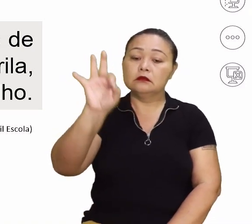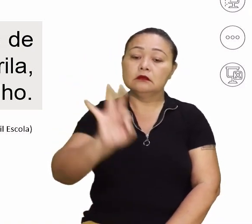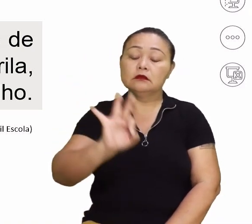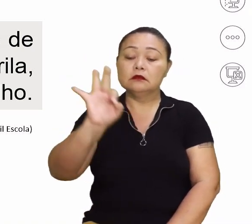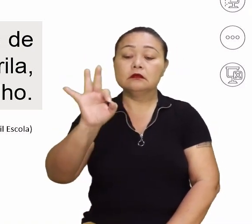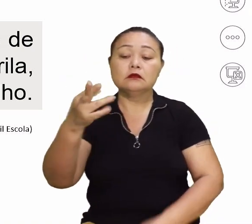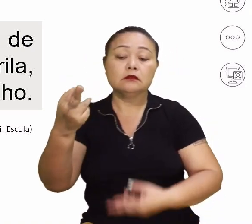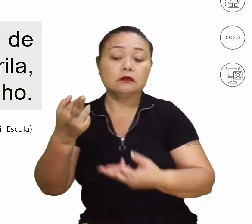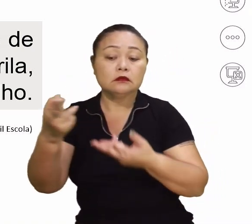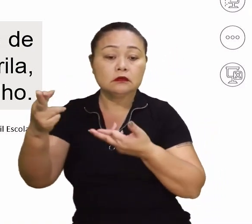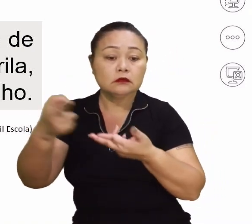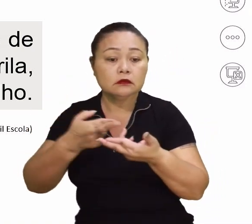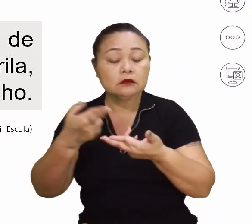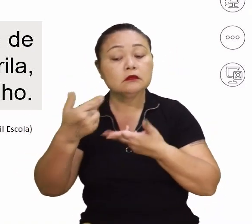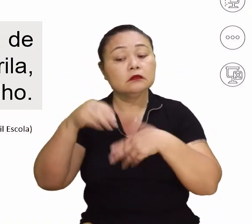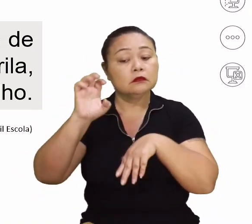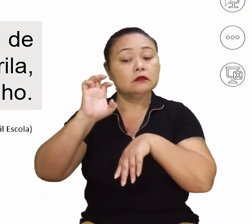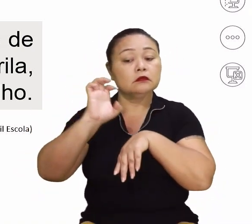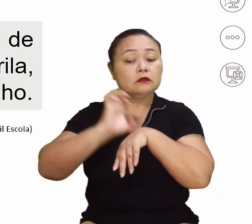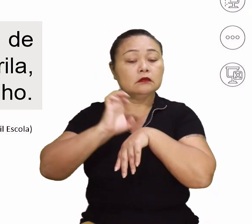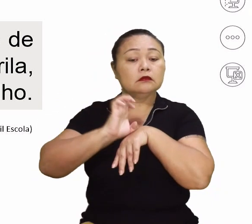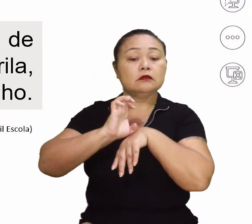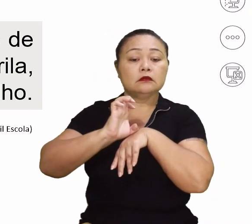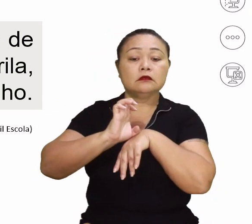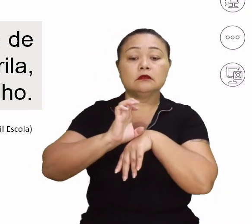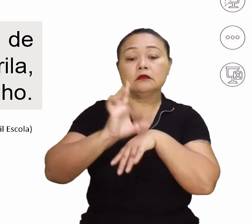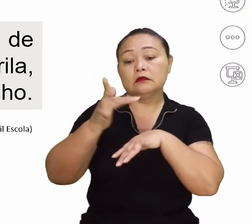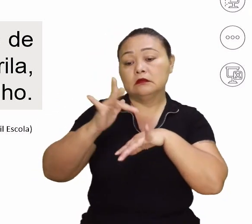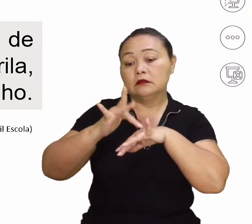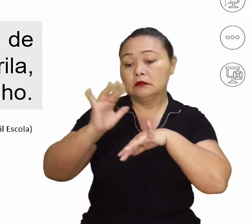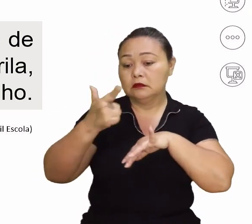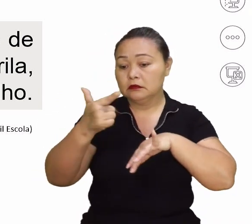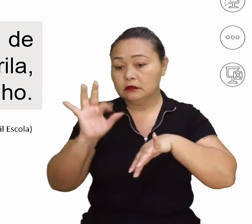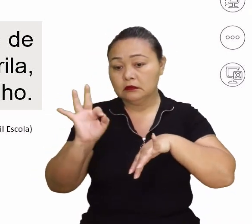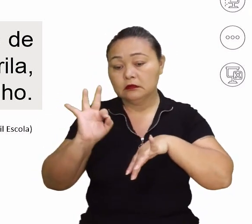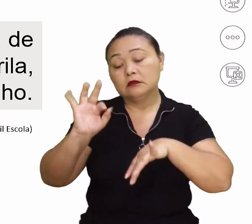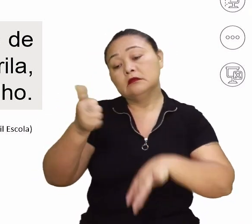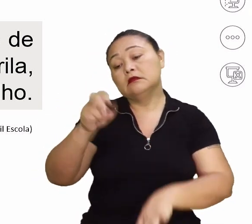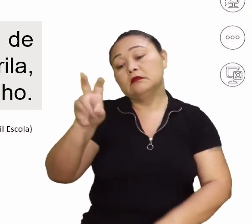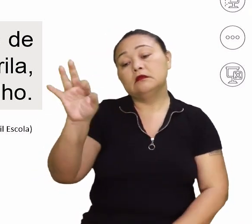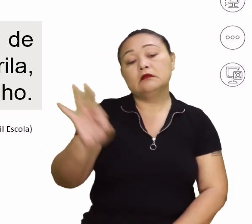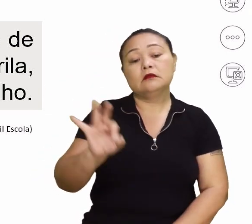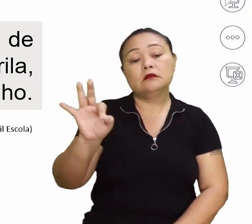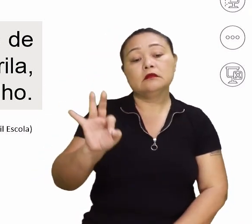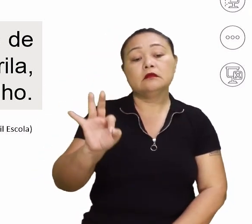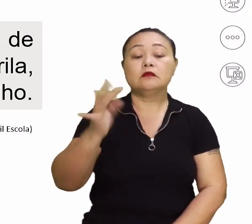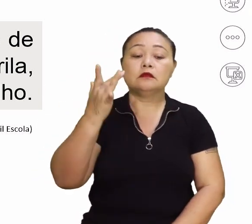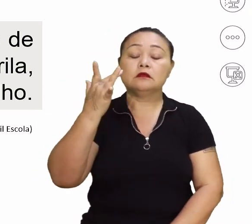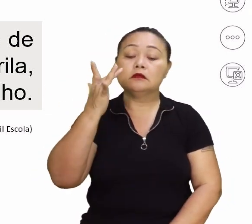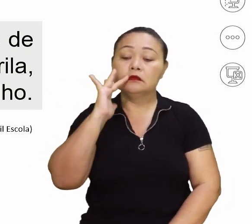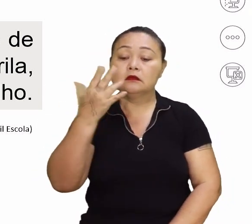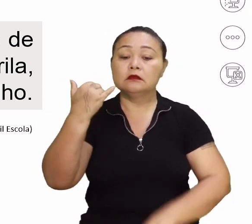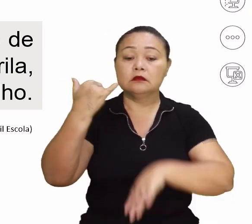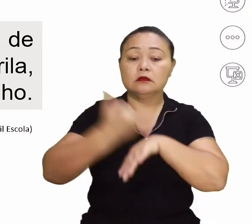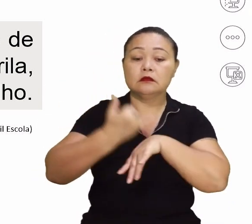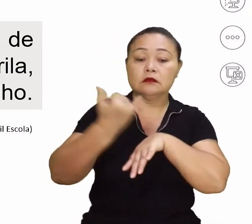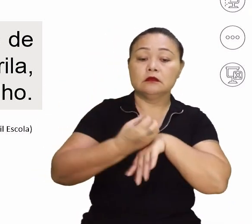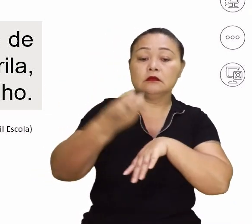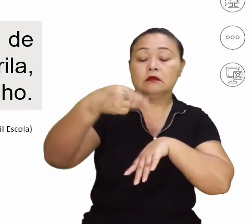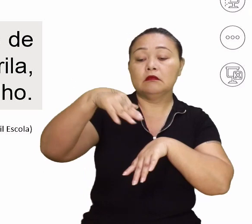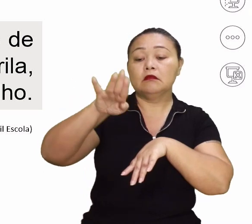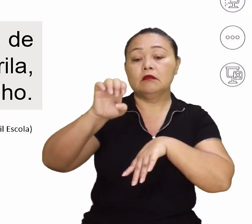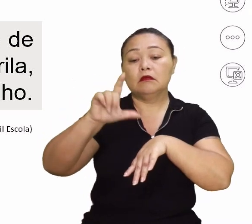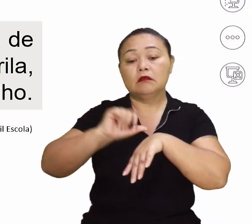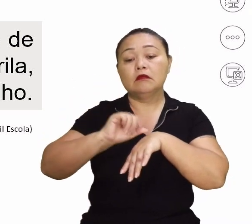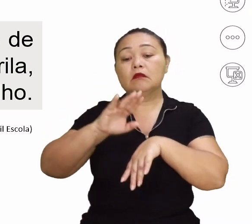Estado, enquanto os não metálicos apenas 15%. Ouro, ferro, manganês e